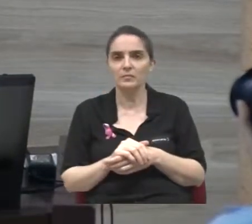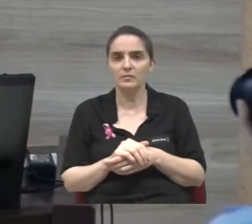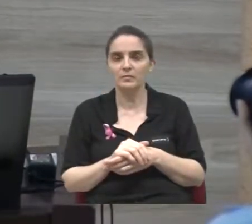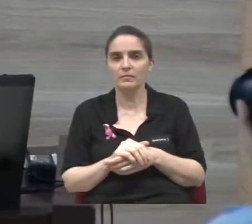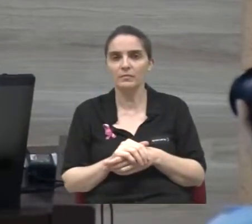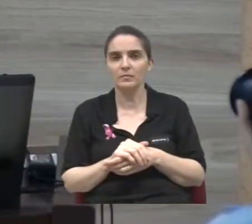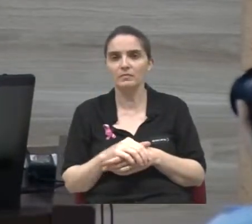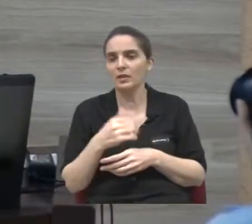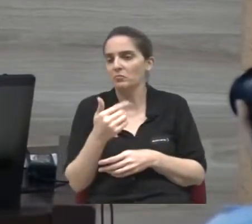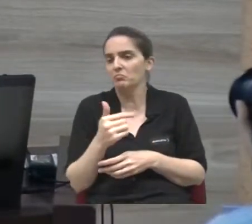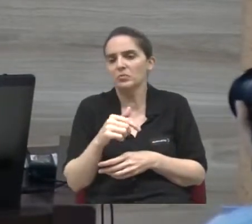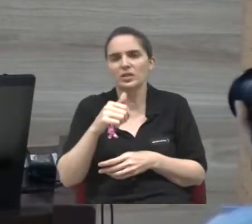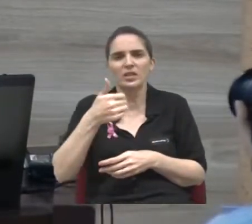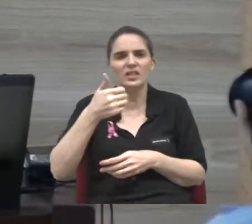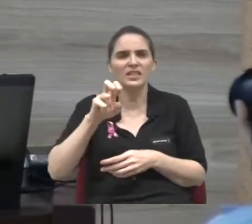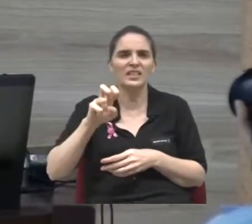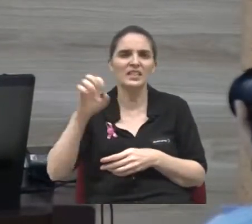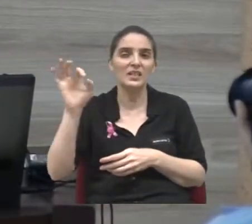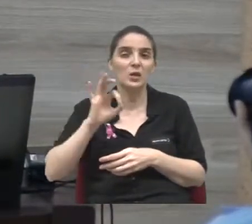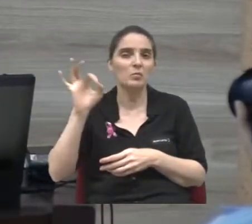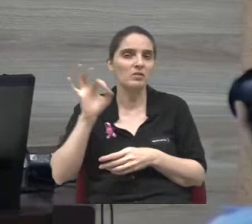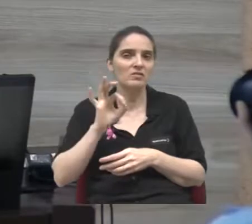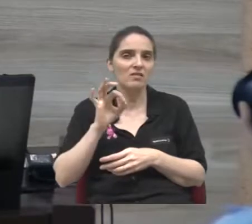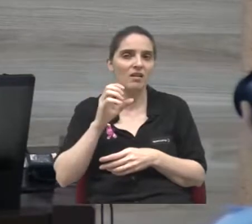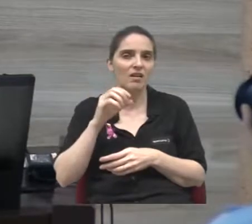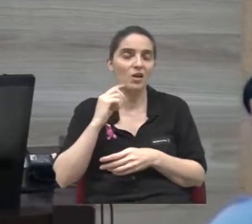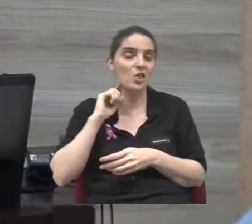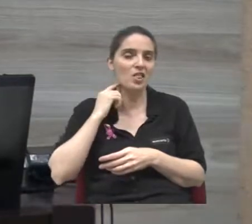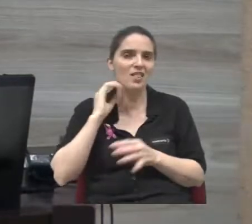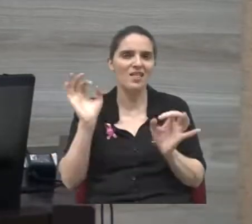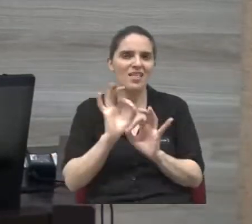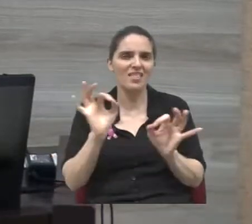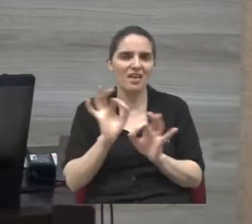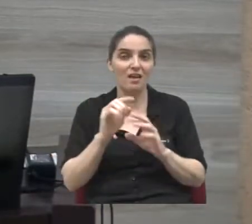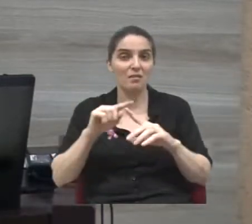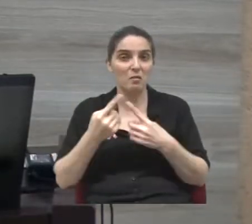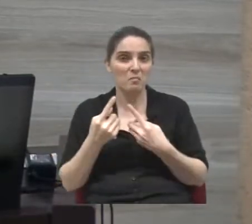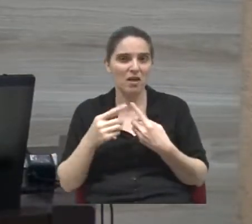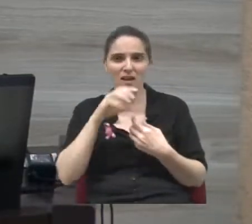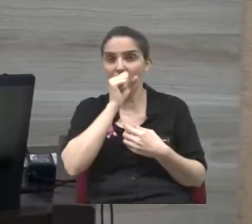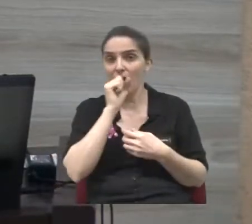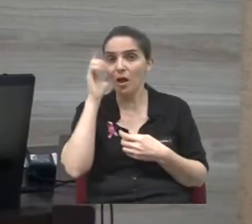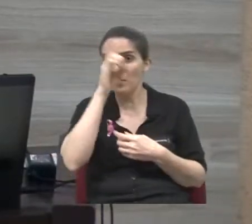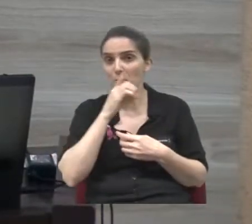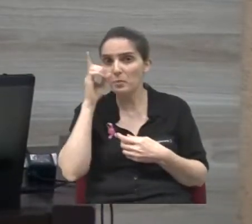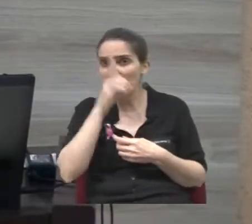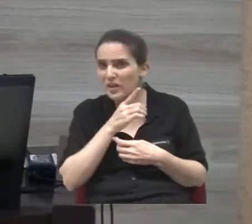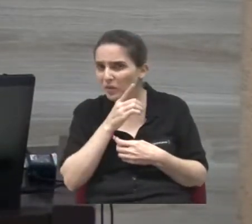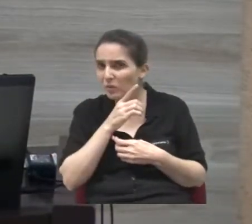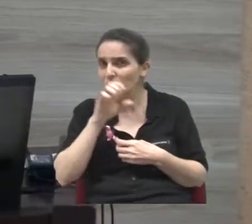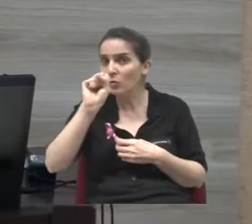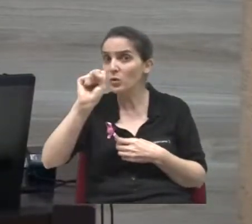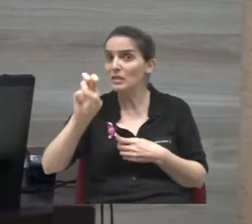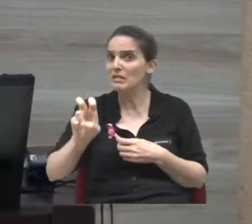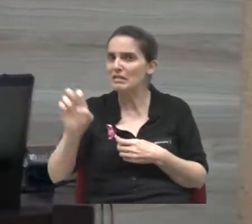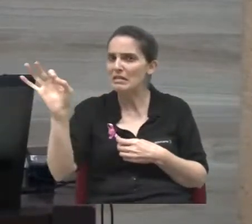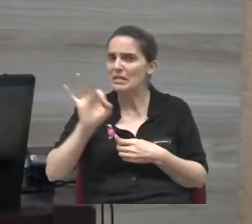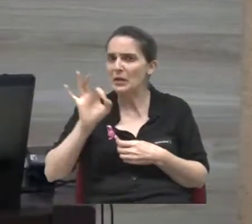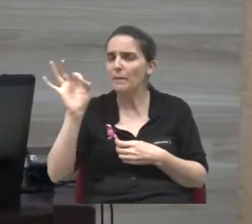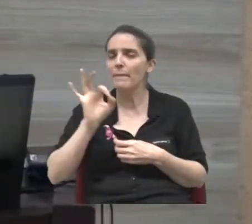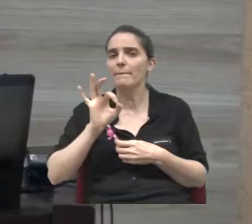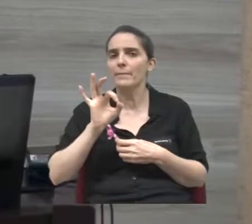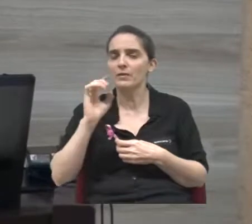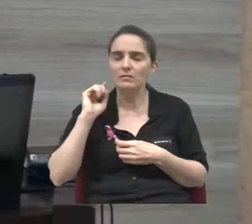mas de sexta, sábado, principalmente no domingo, 85% do lixo. Isso em detrimento,